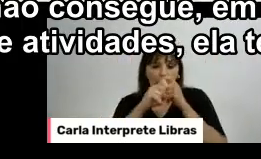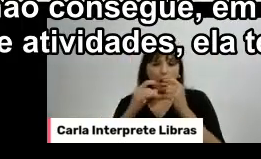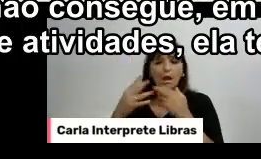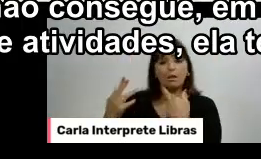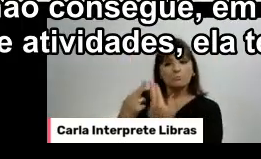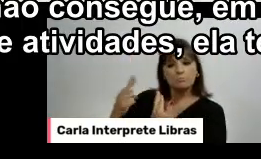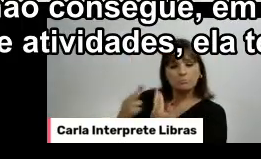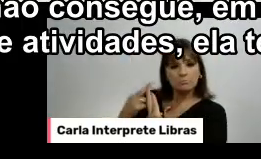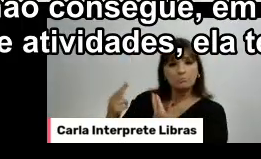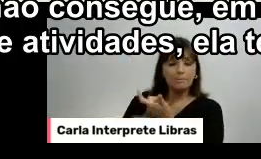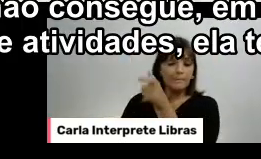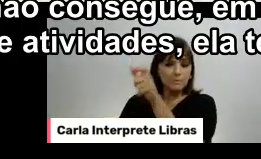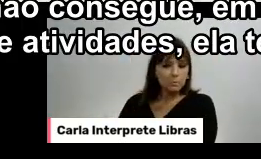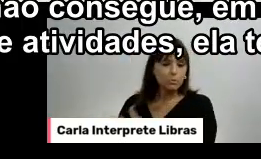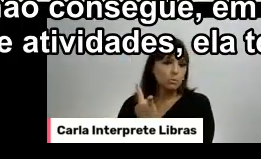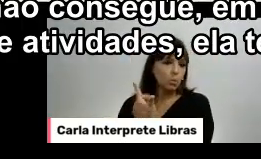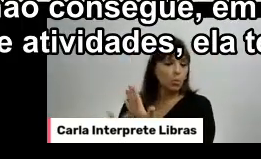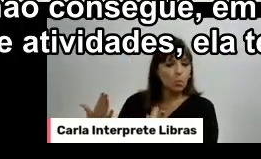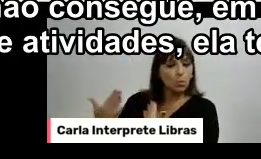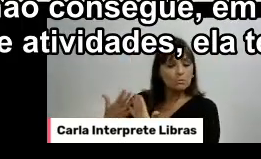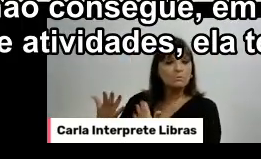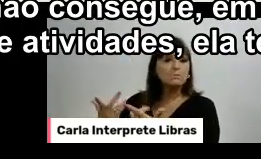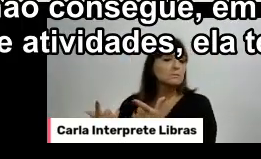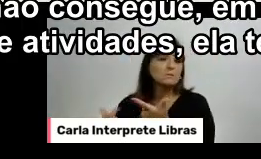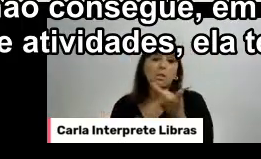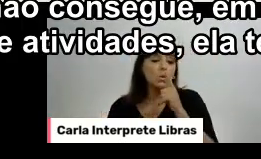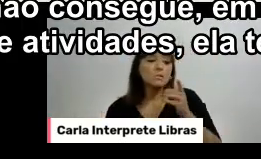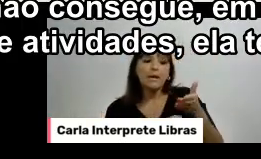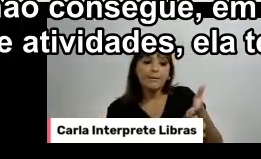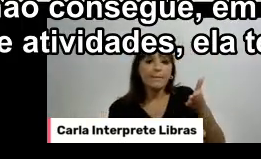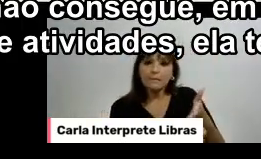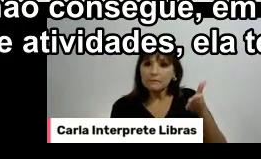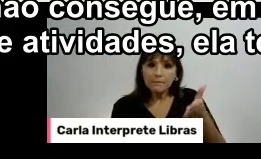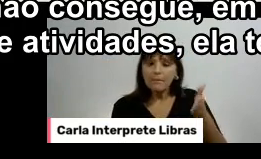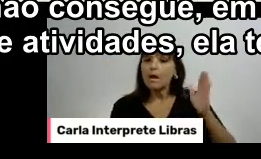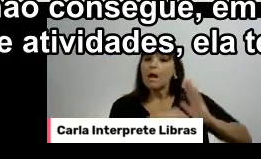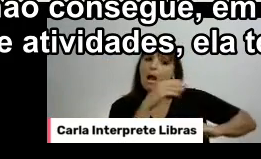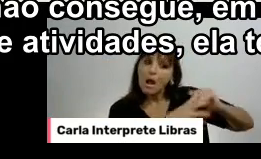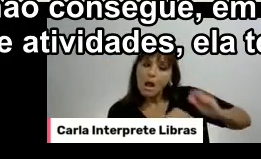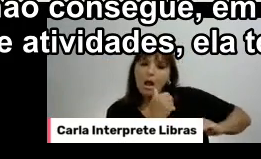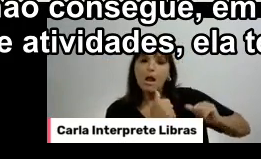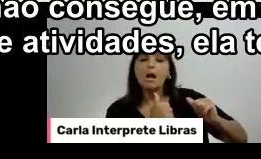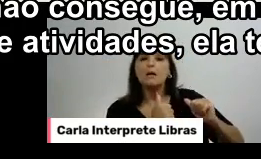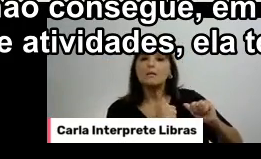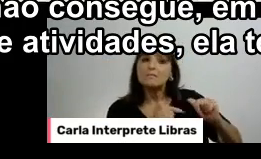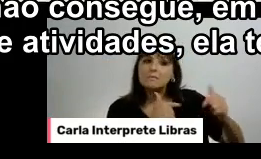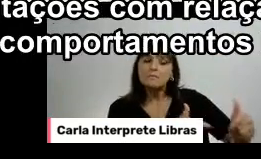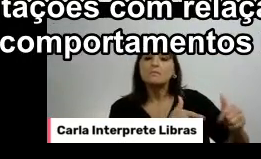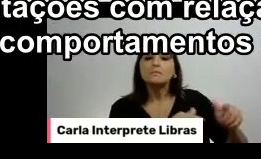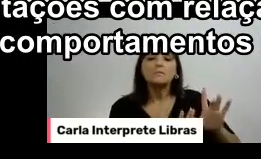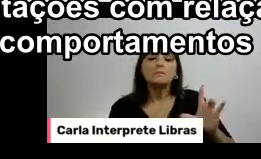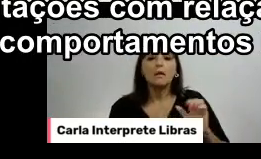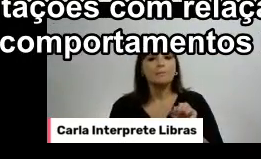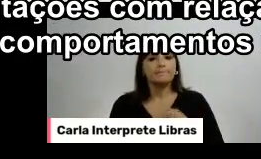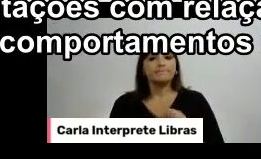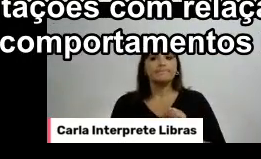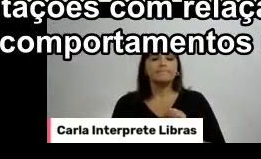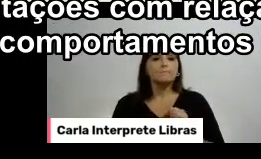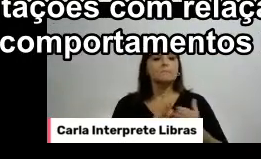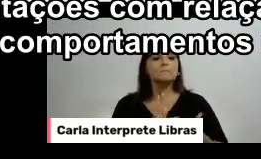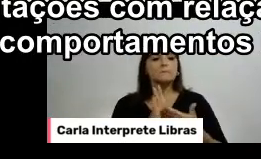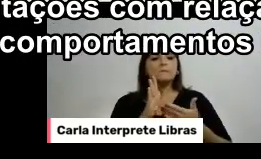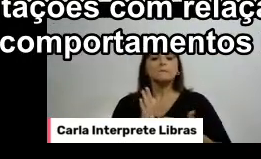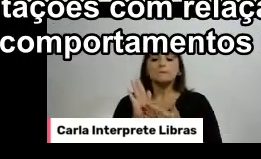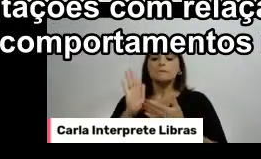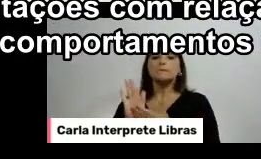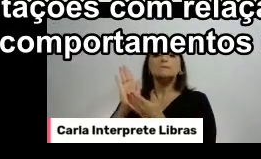não consegue, em alguns casos, participar de atividades, ela tem mais rigidez, mais limitações com